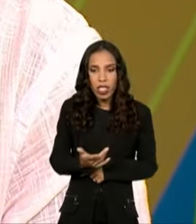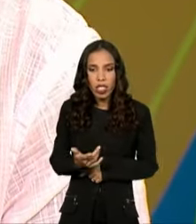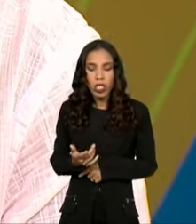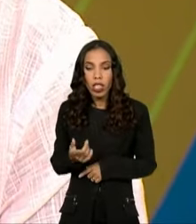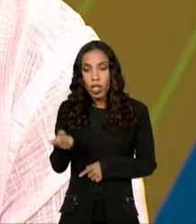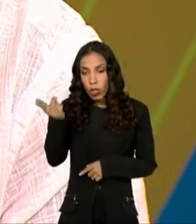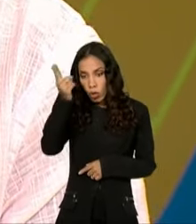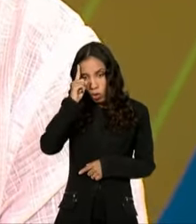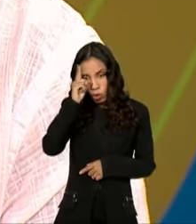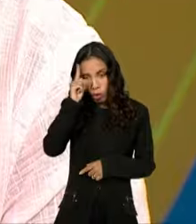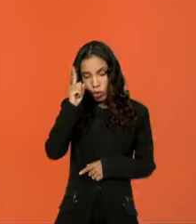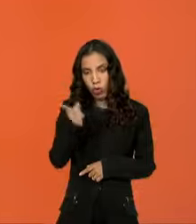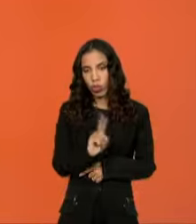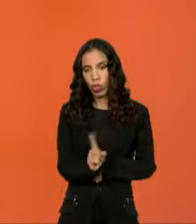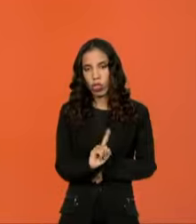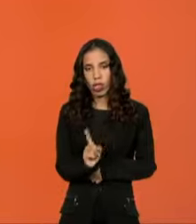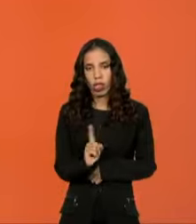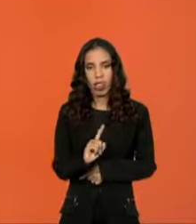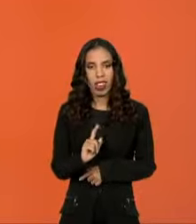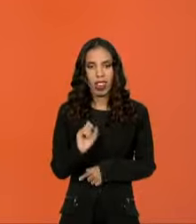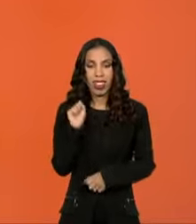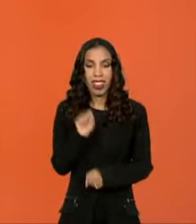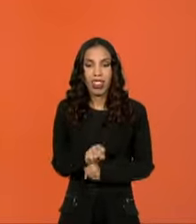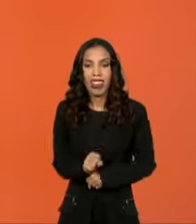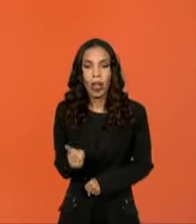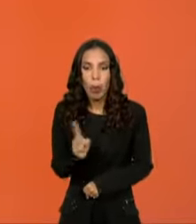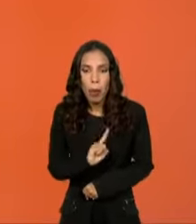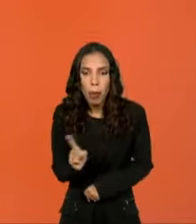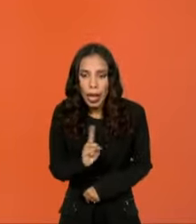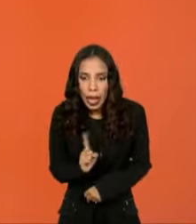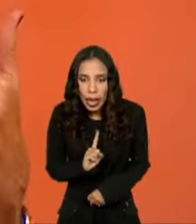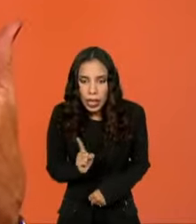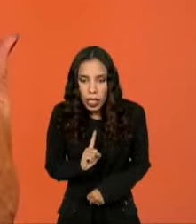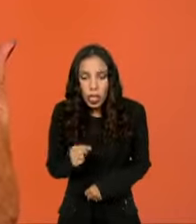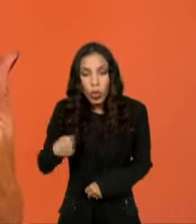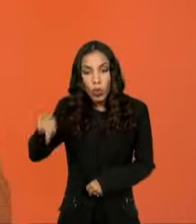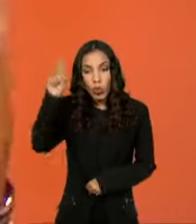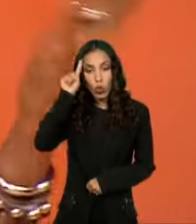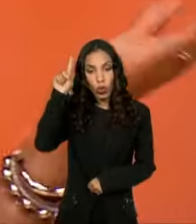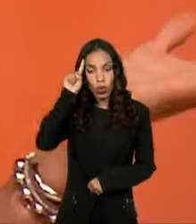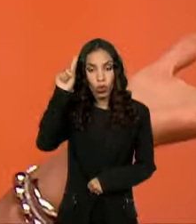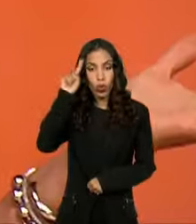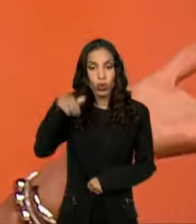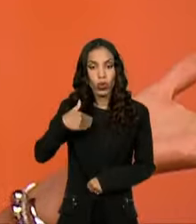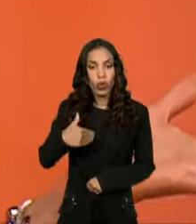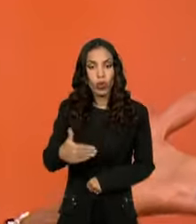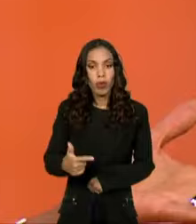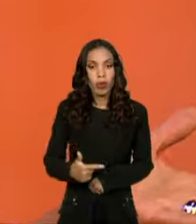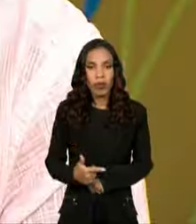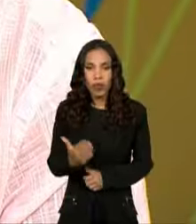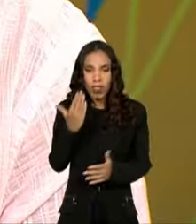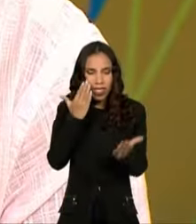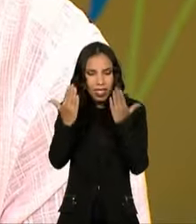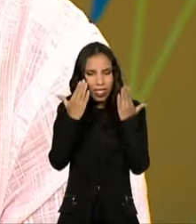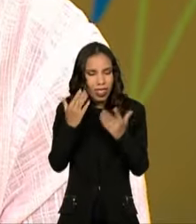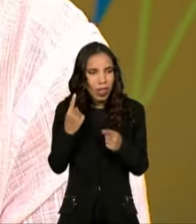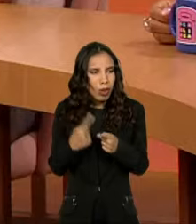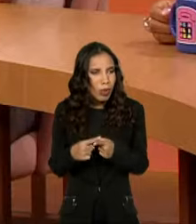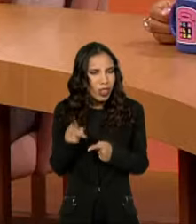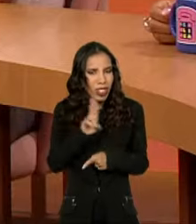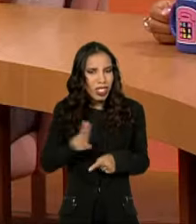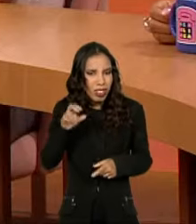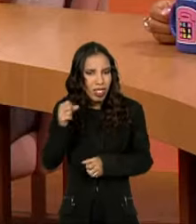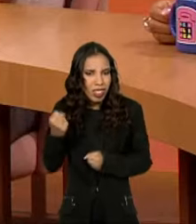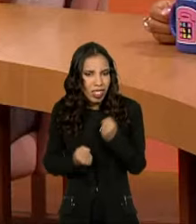fazia todo dia, né? Então, não me paralisava o dia a dia. Porque até o meu terapeuta dizia, mas você não anda de carro?